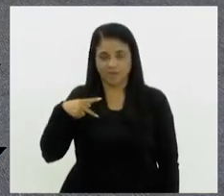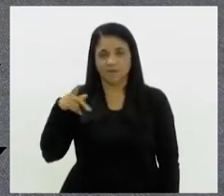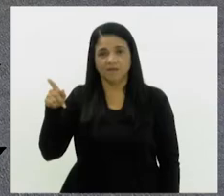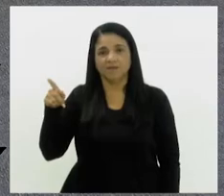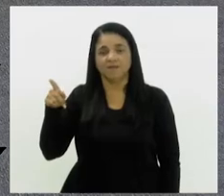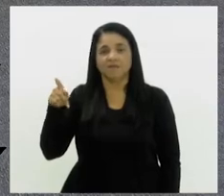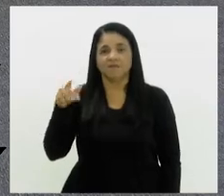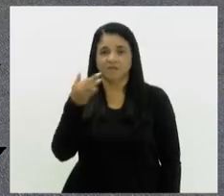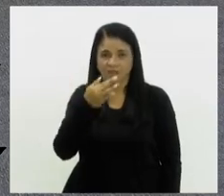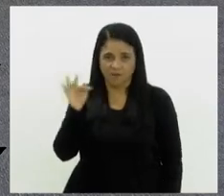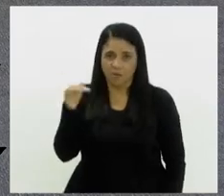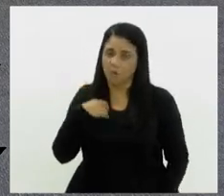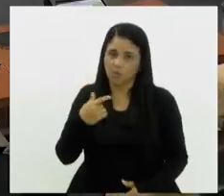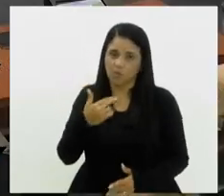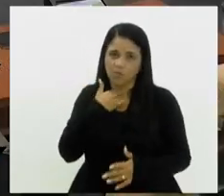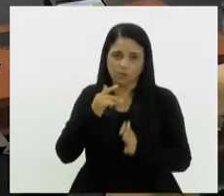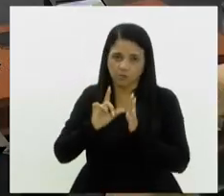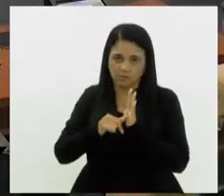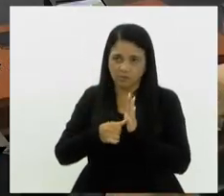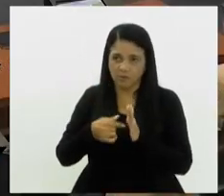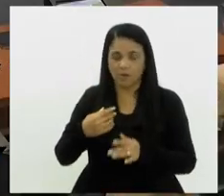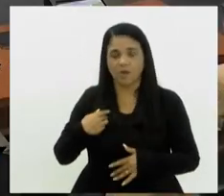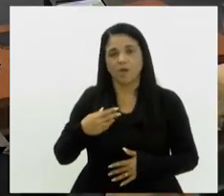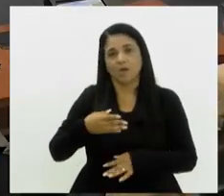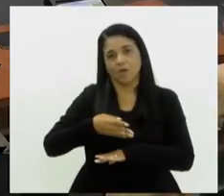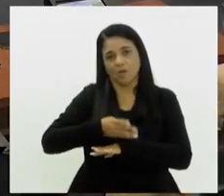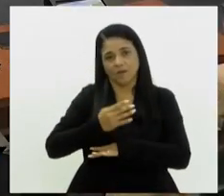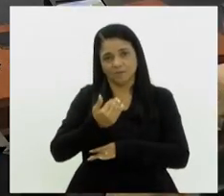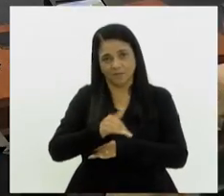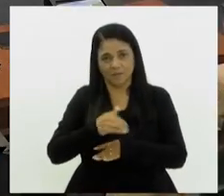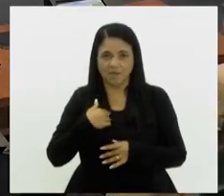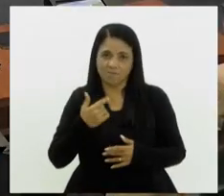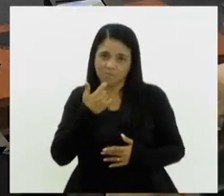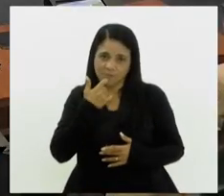não. Desculpe, desculpe. Deputado Pateta continua.